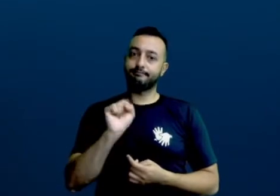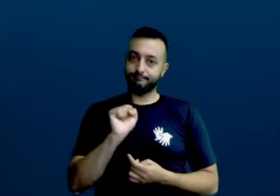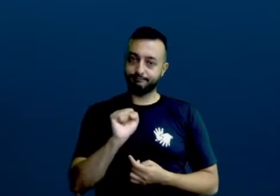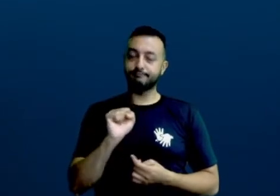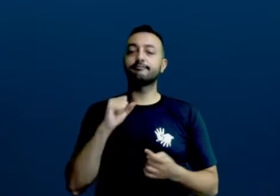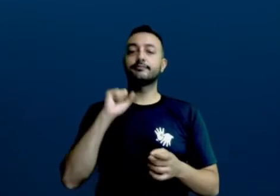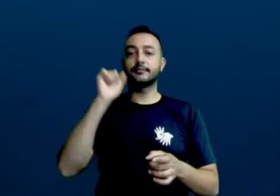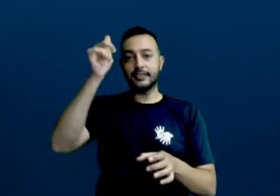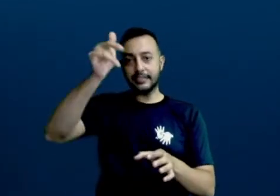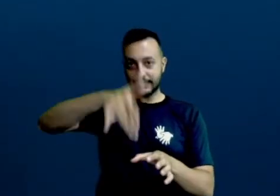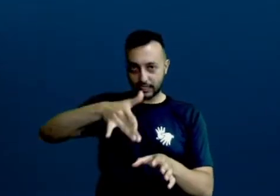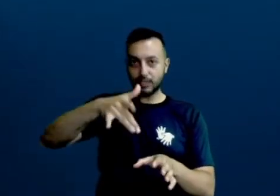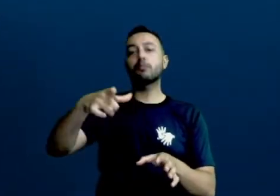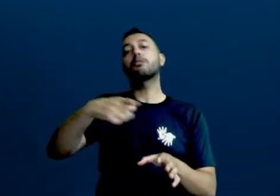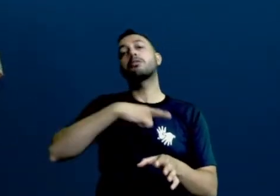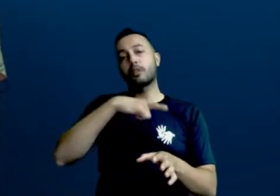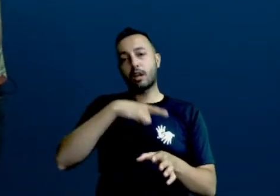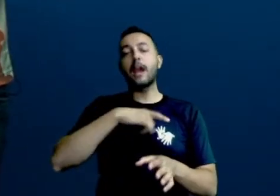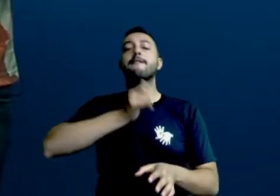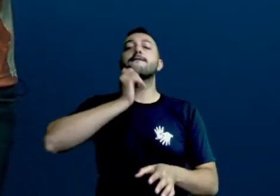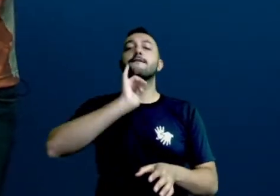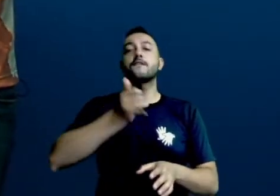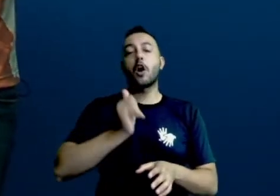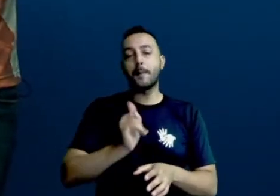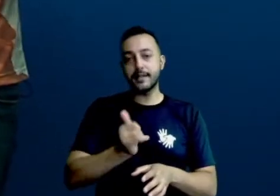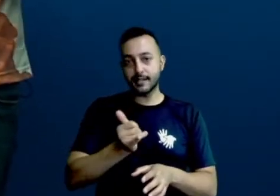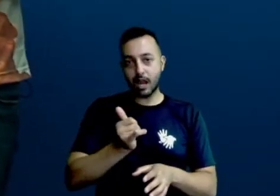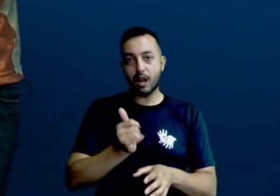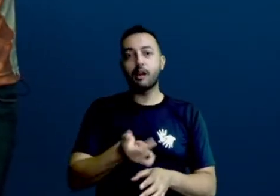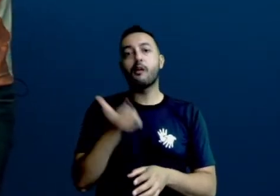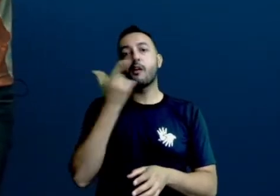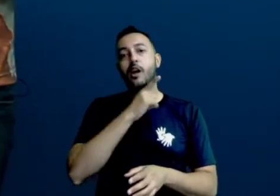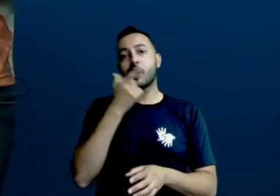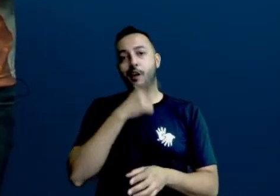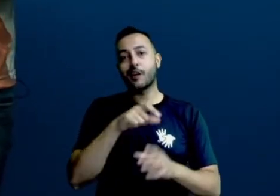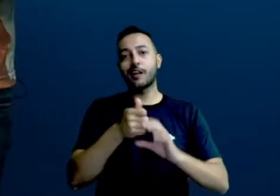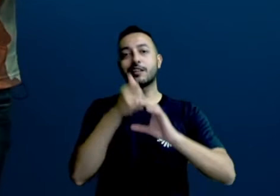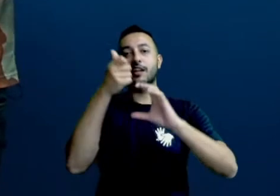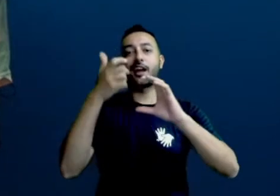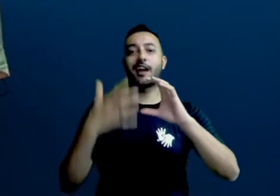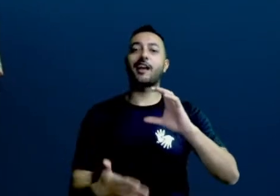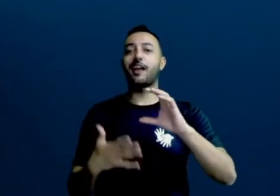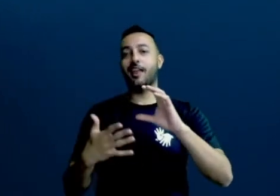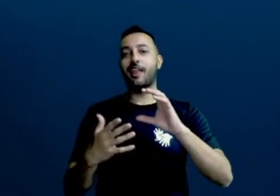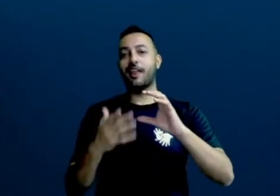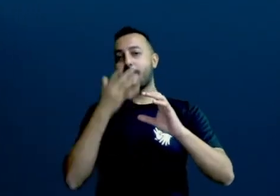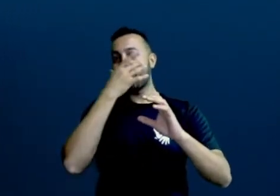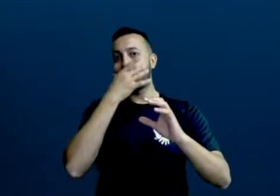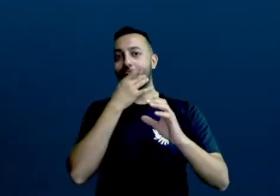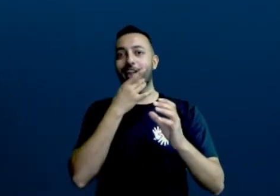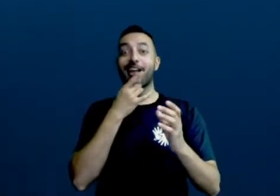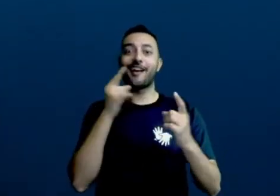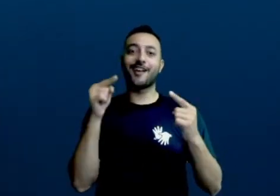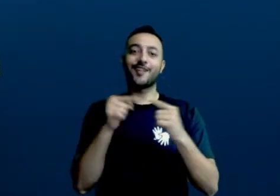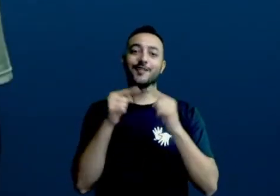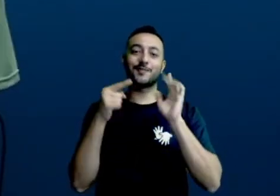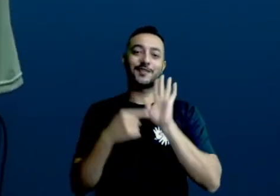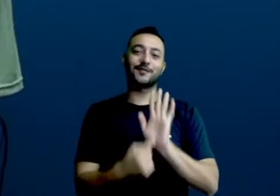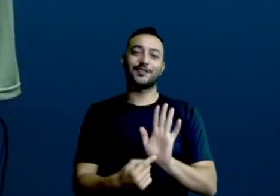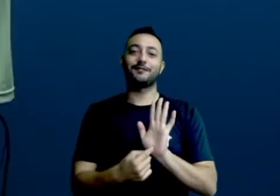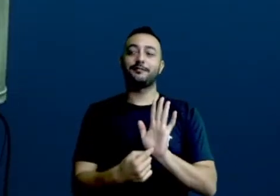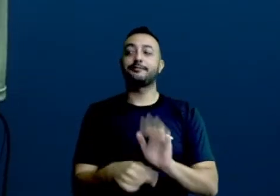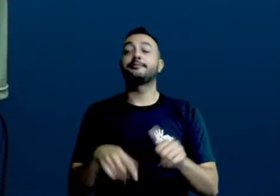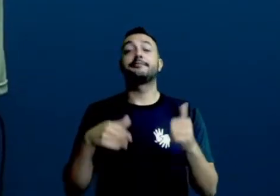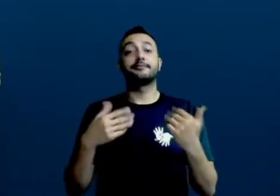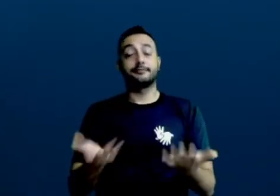a informação que vai dizer vai delimitar as características que nós iremos apresentar Tá certo